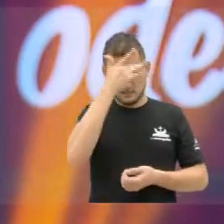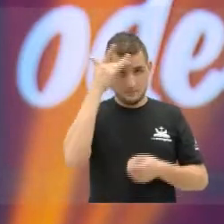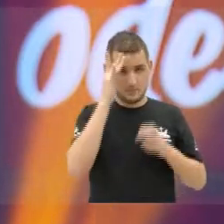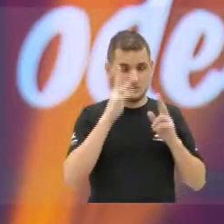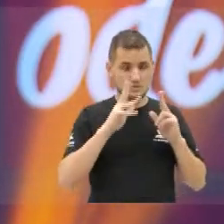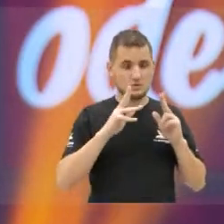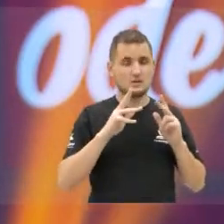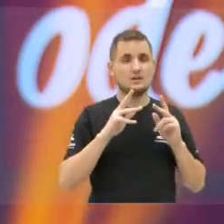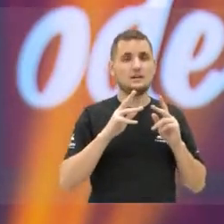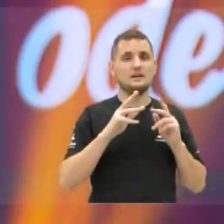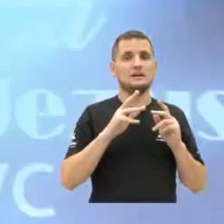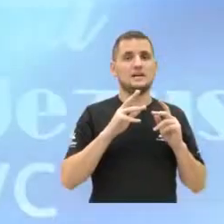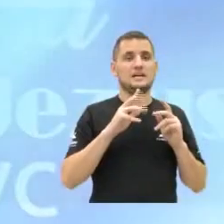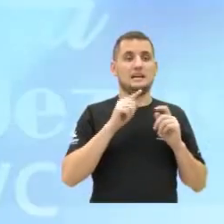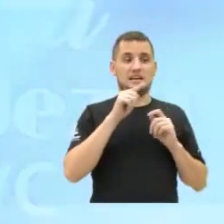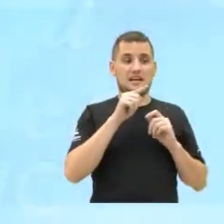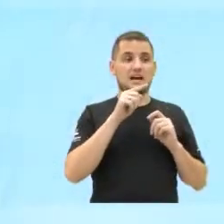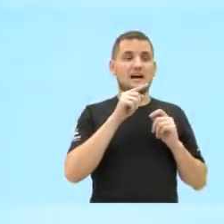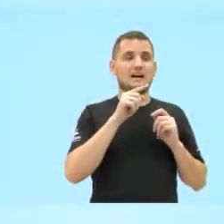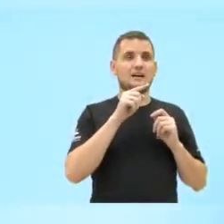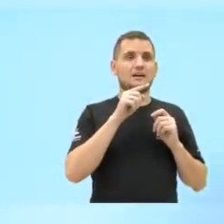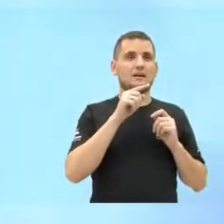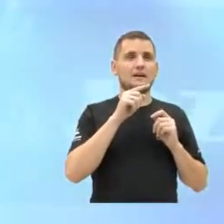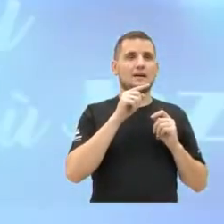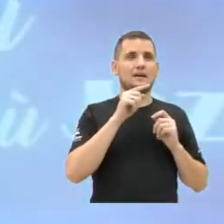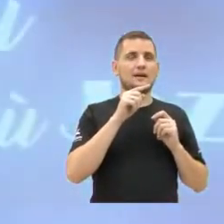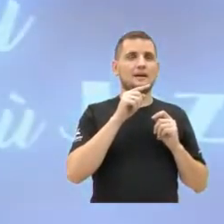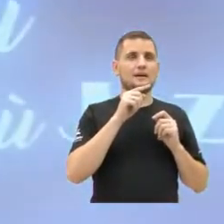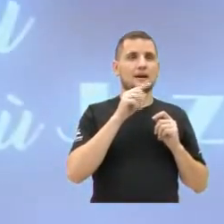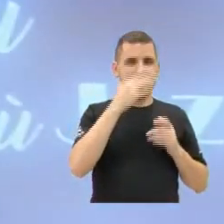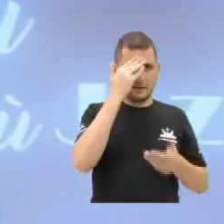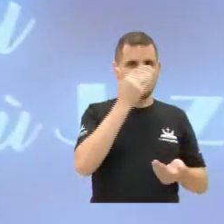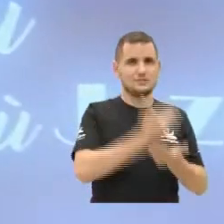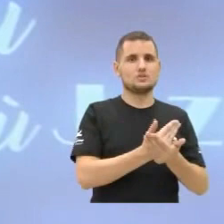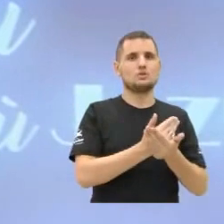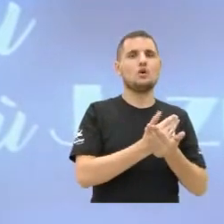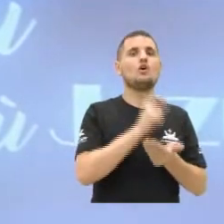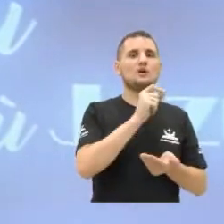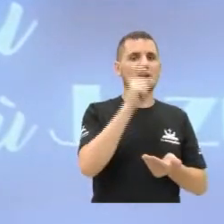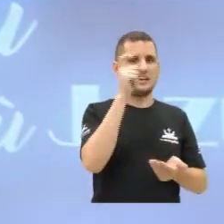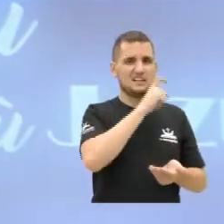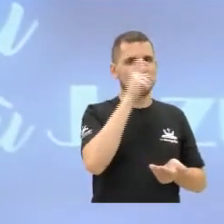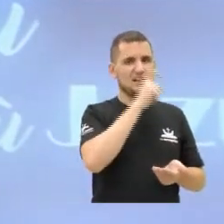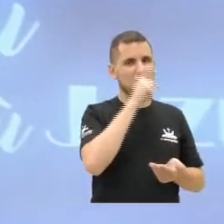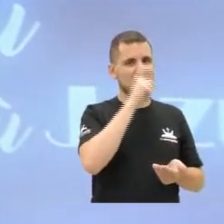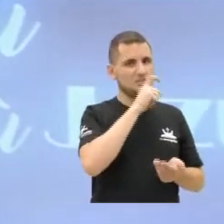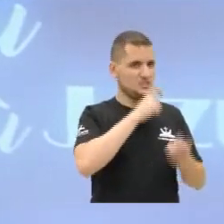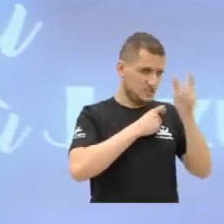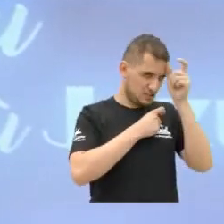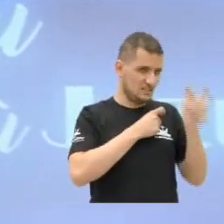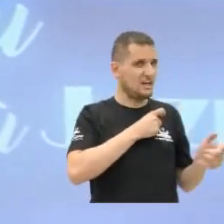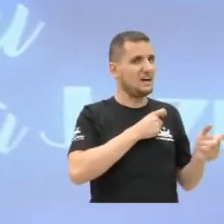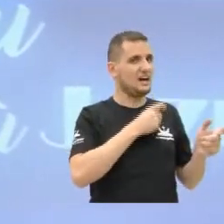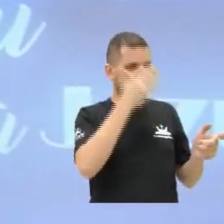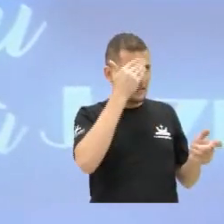caiu na mentira da serpente. O ser humano caiu na mentira da serpente.